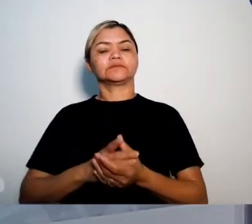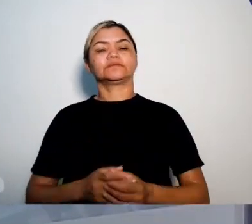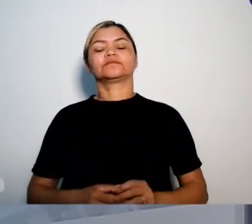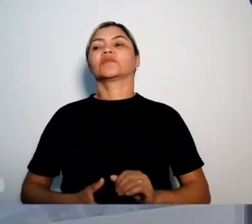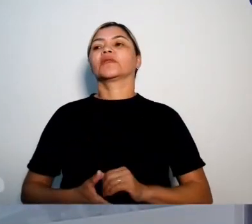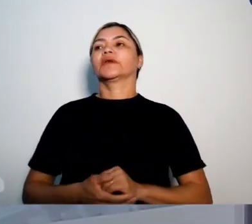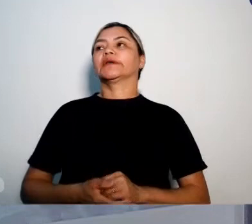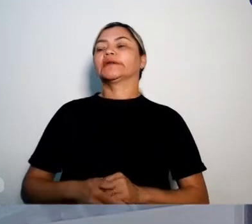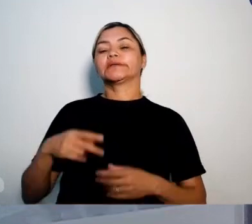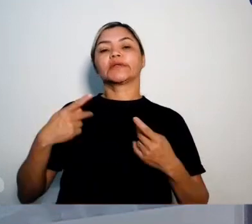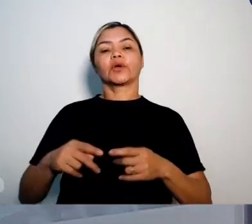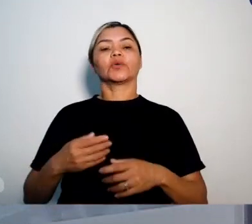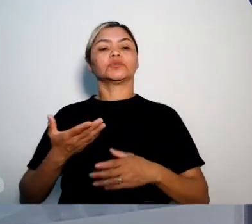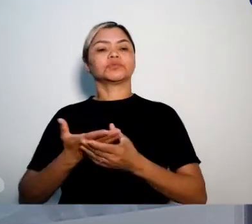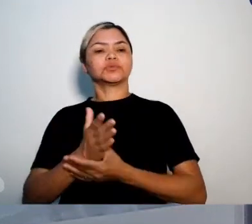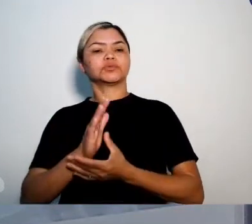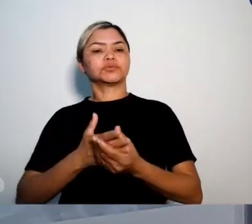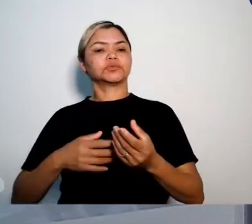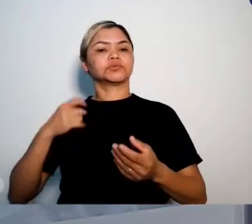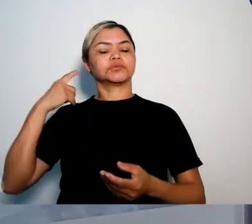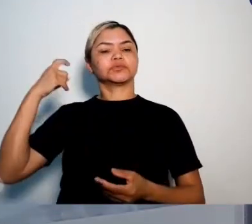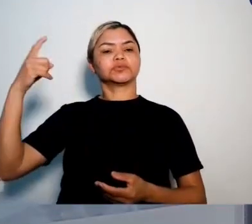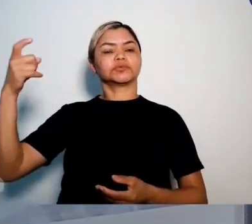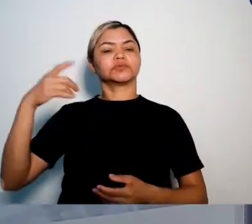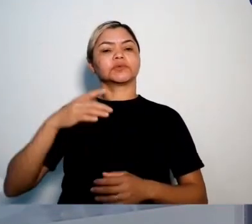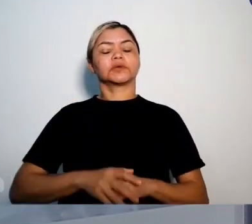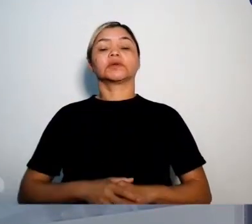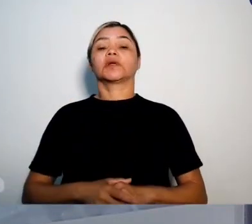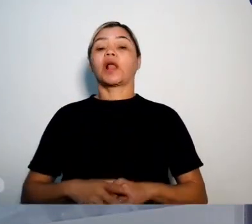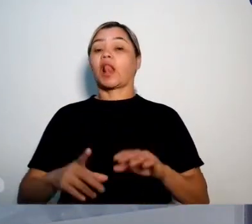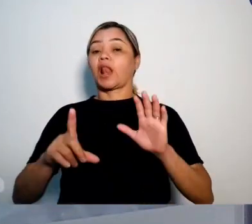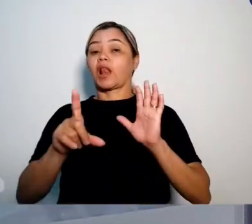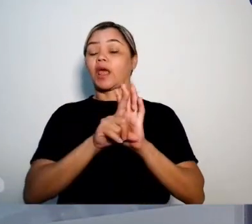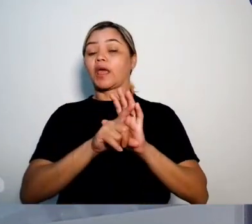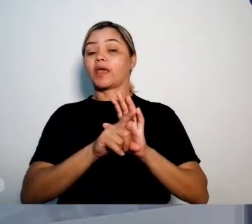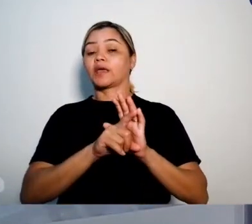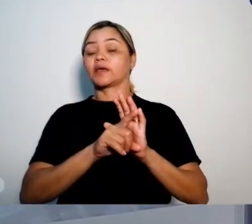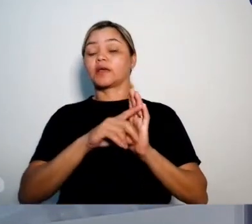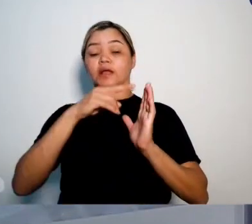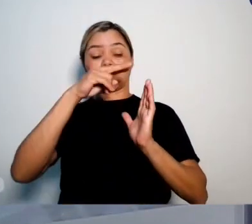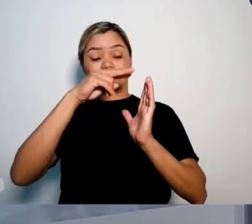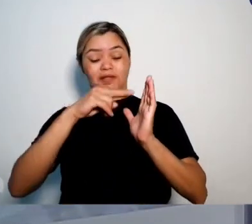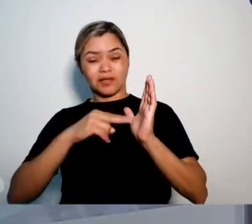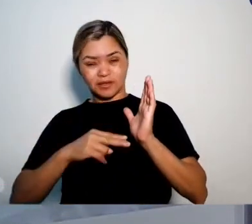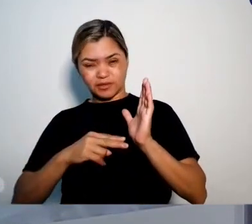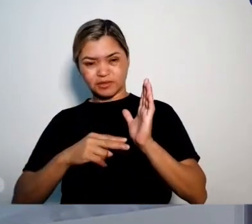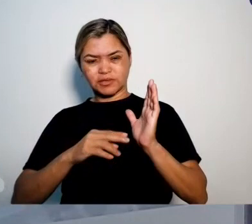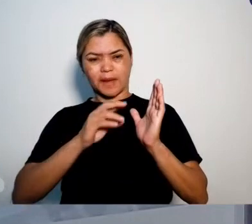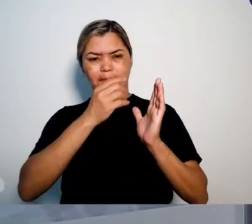de perturbação de sossego. Muitas leis foram lidas, muitas situações